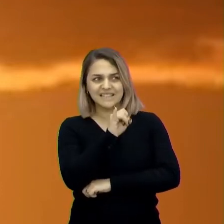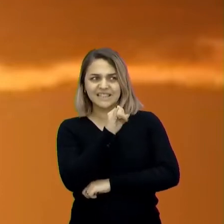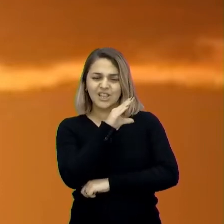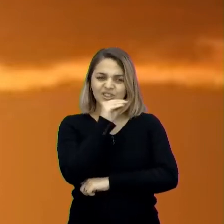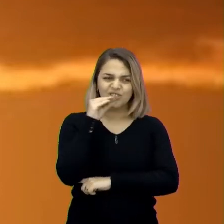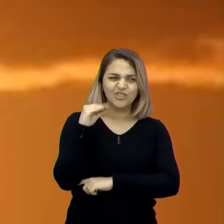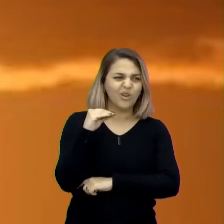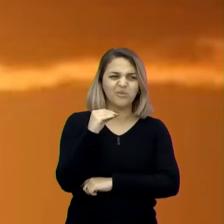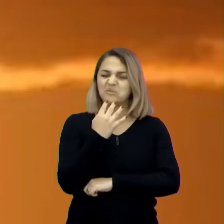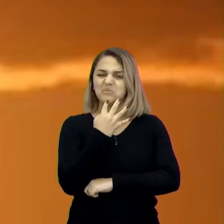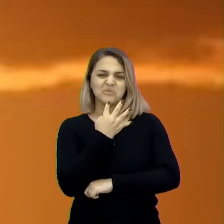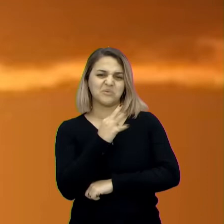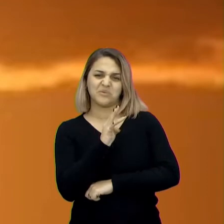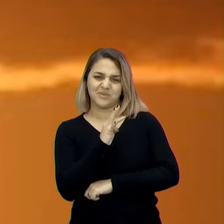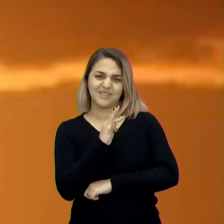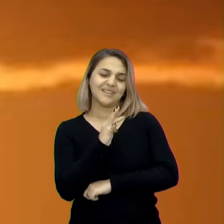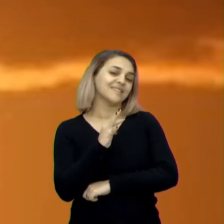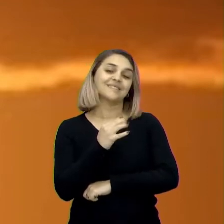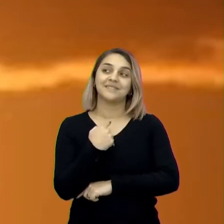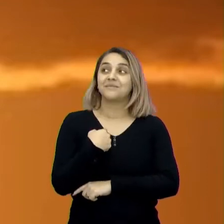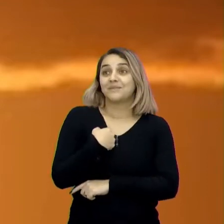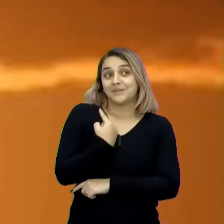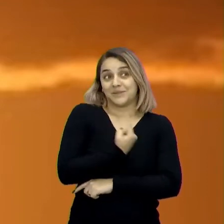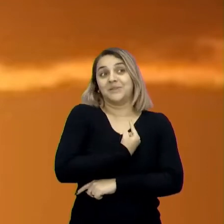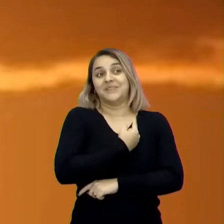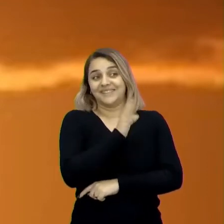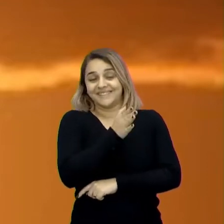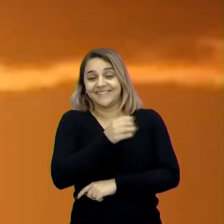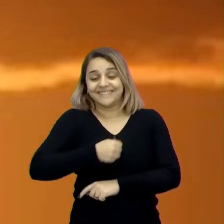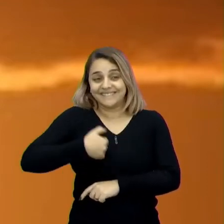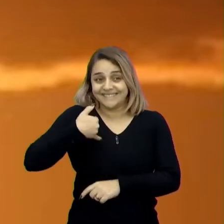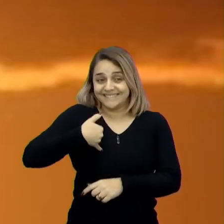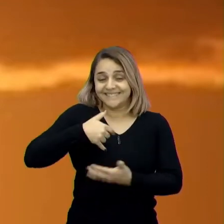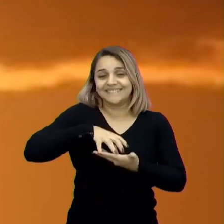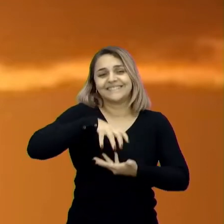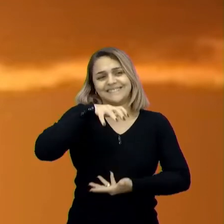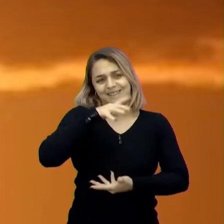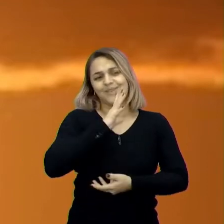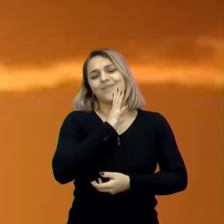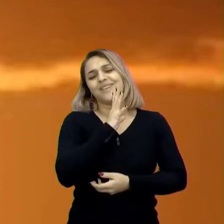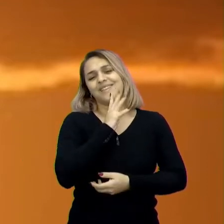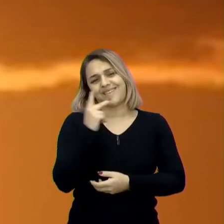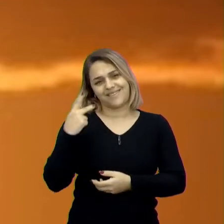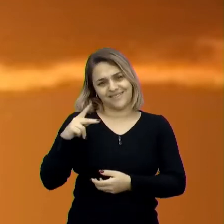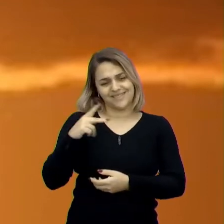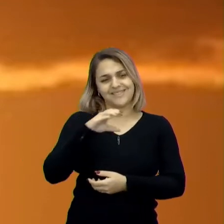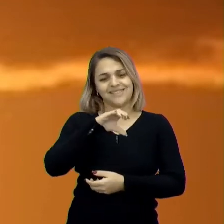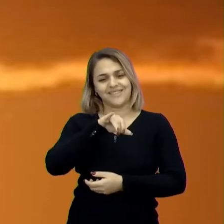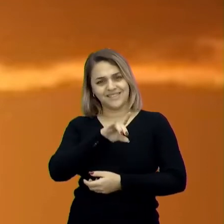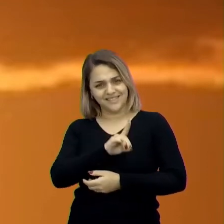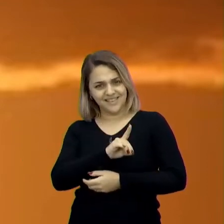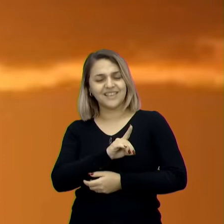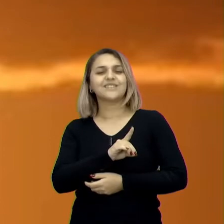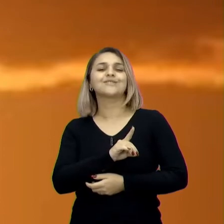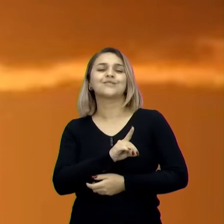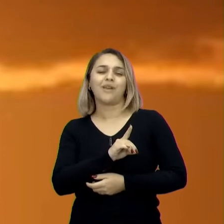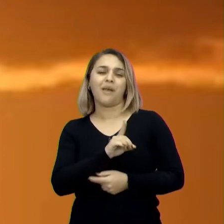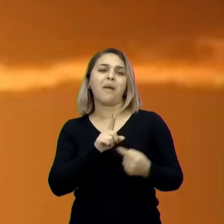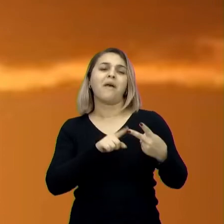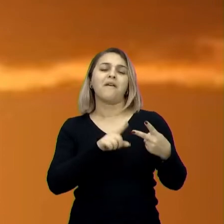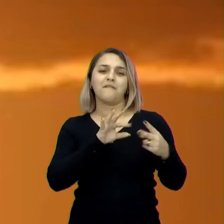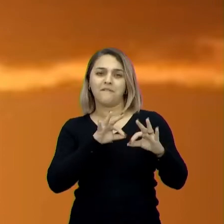talvez não. Quem é muito jovem, a gente que não é muito jovem, conhece o Cid Moreira com certeza. Os pais conhecem, os professores